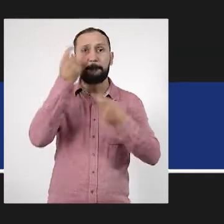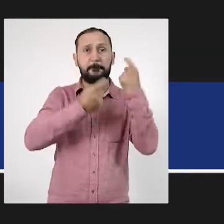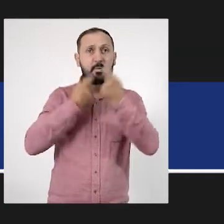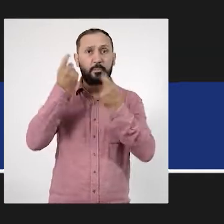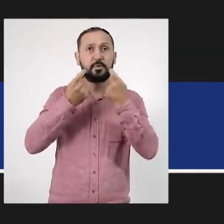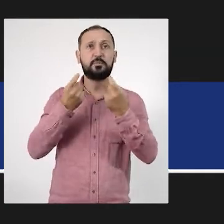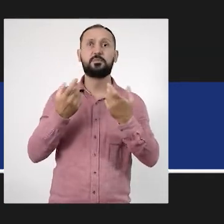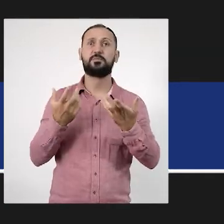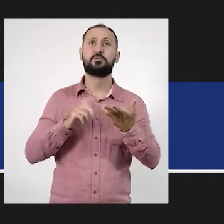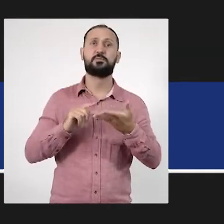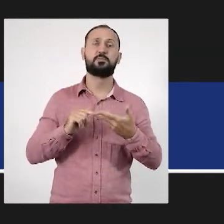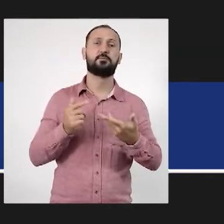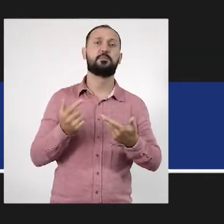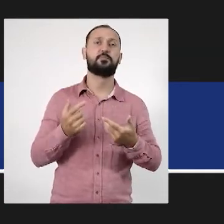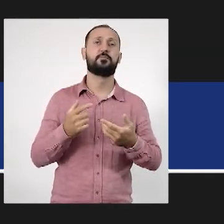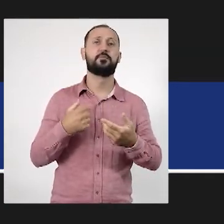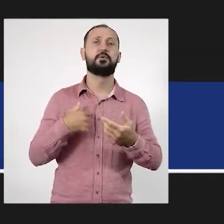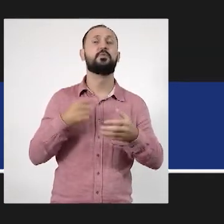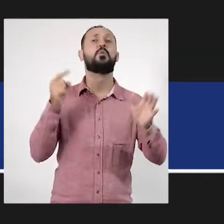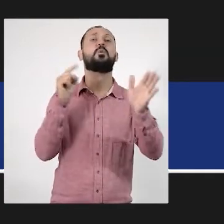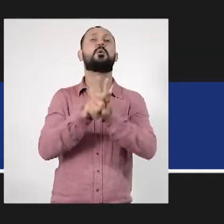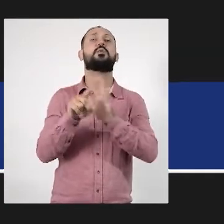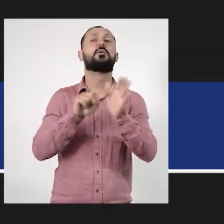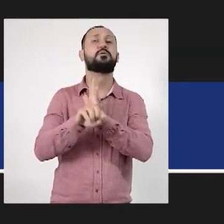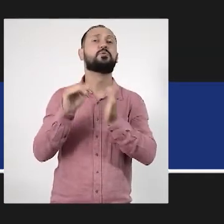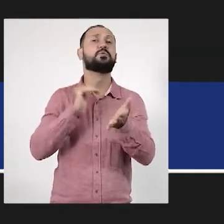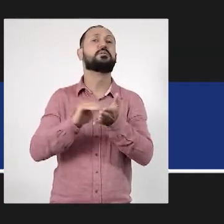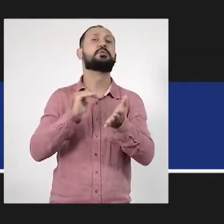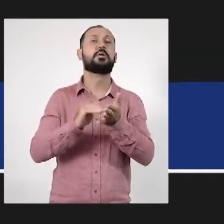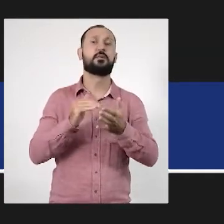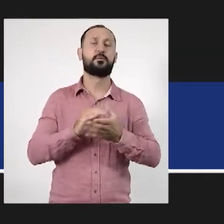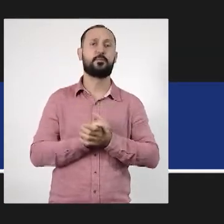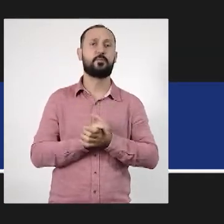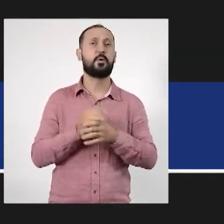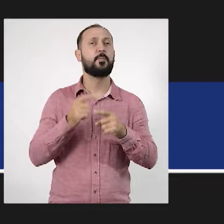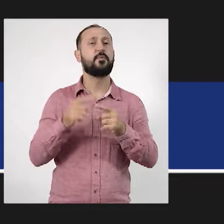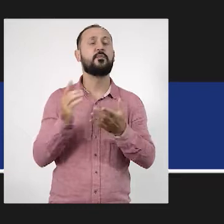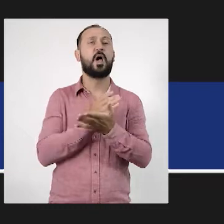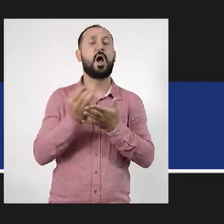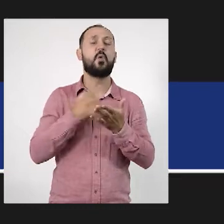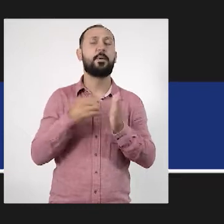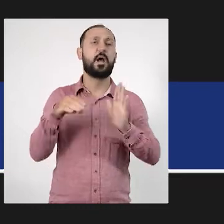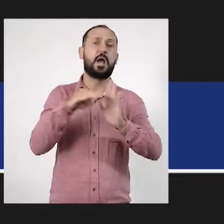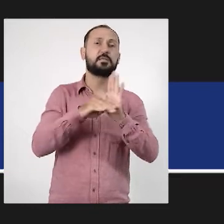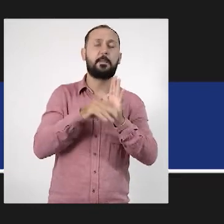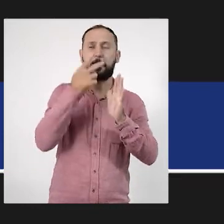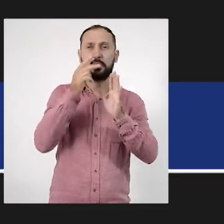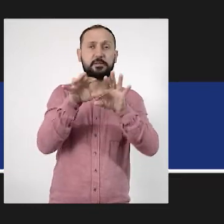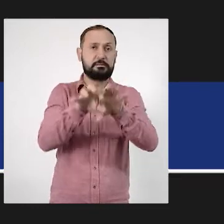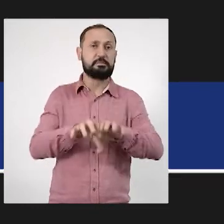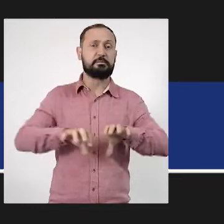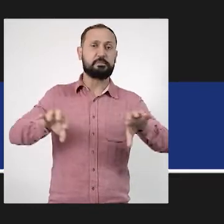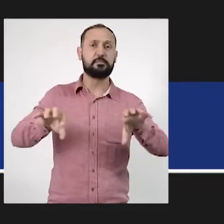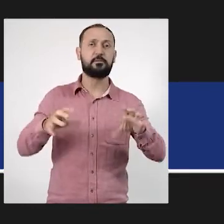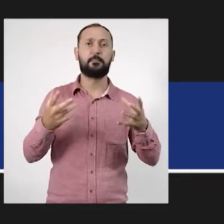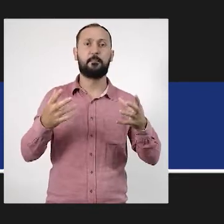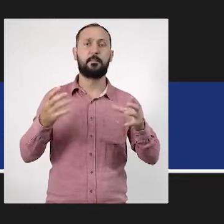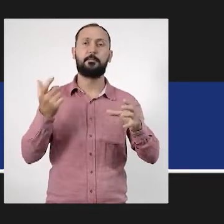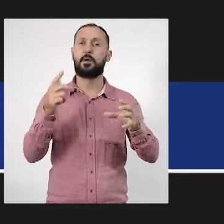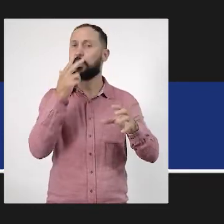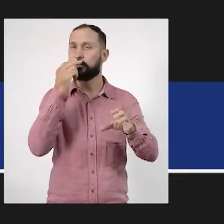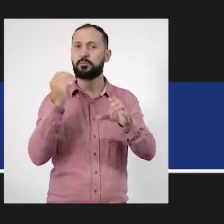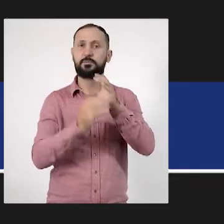muito preocupante, mas muito mesmo. Questiono aqui também o secretário, porque vejo ações isoladas do governo.